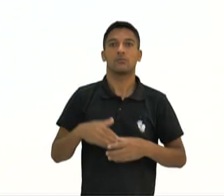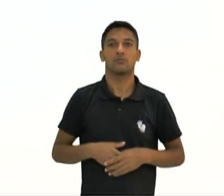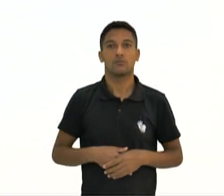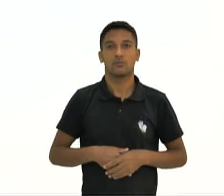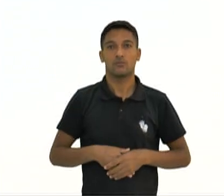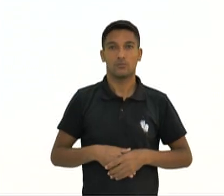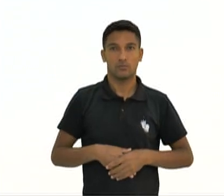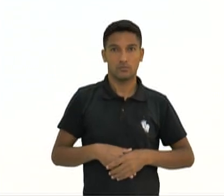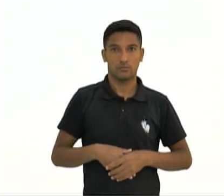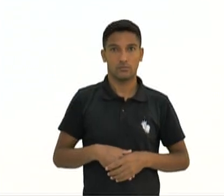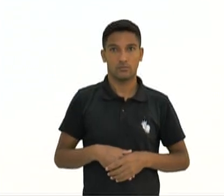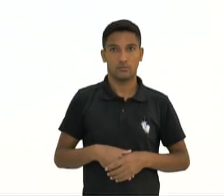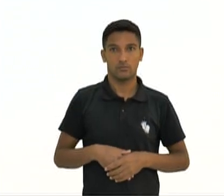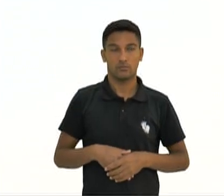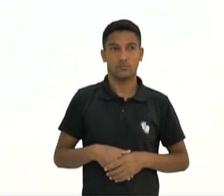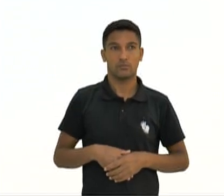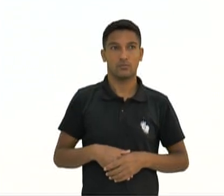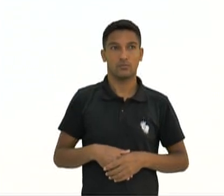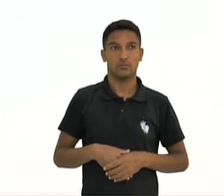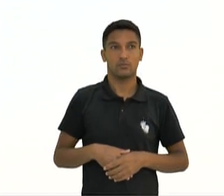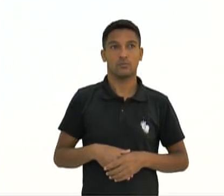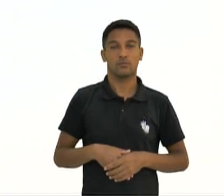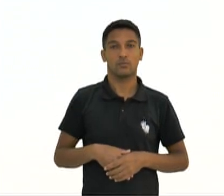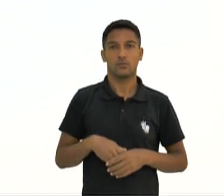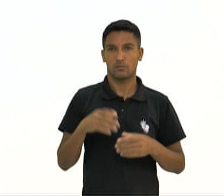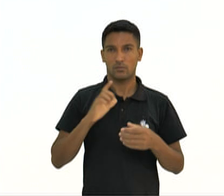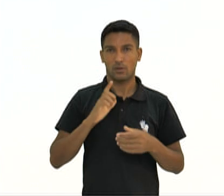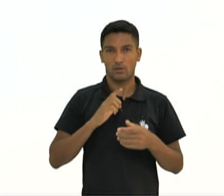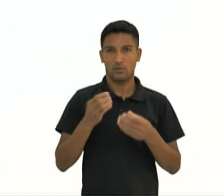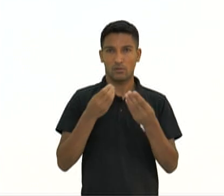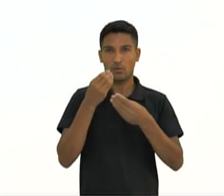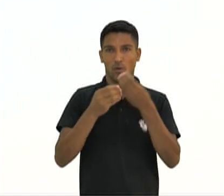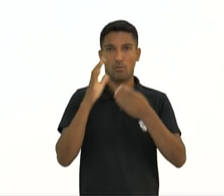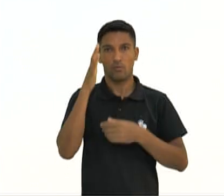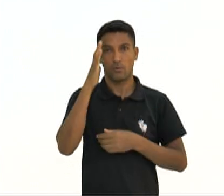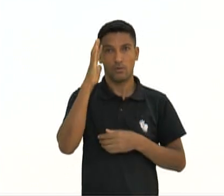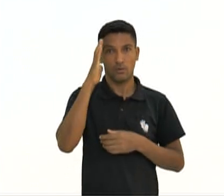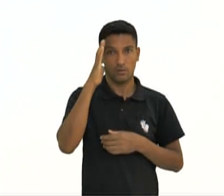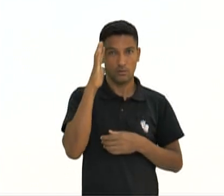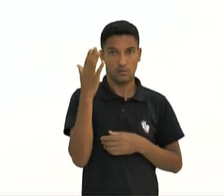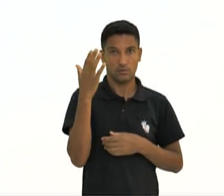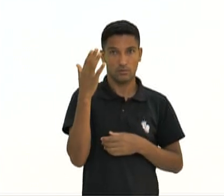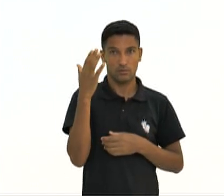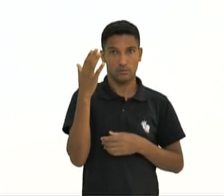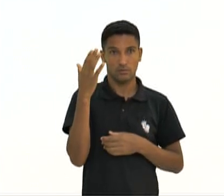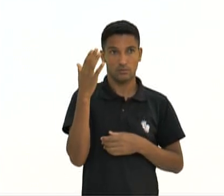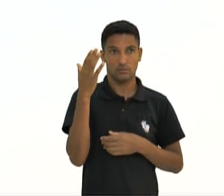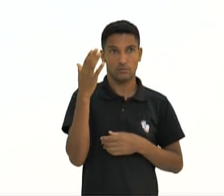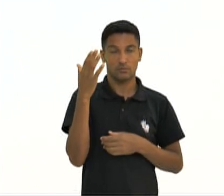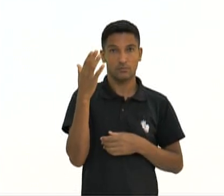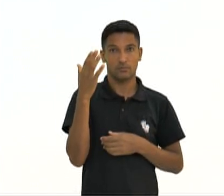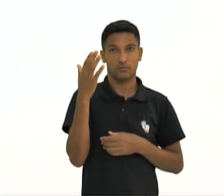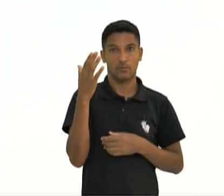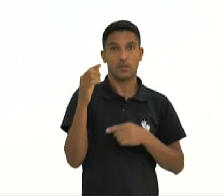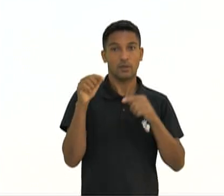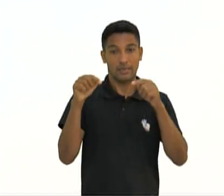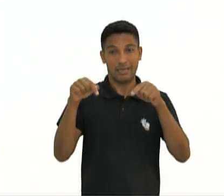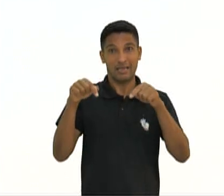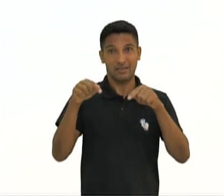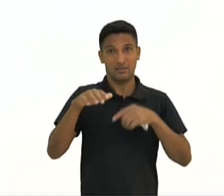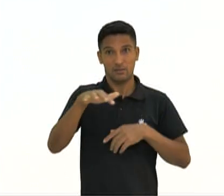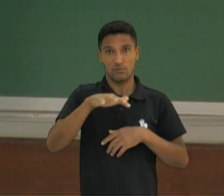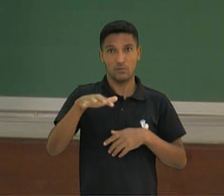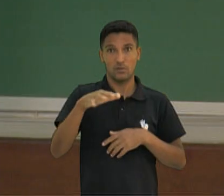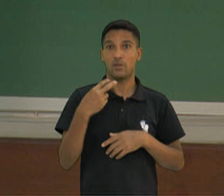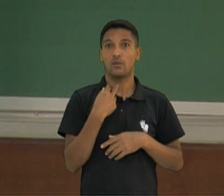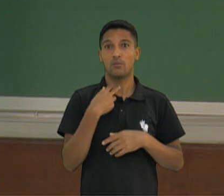assim, estagnado. Então, o processo de desertificação solidificado, ele não pode ser alterado, mas ele